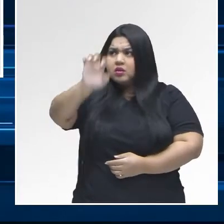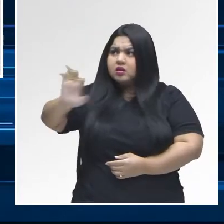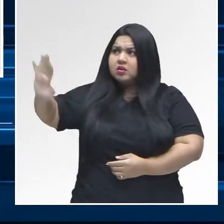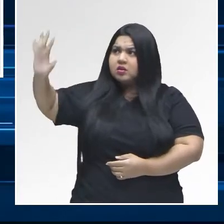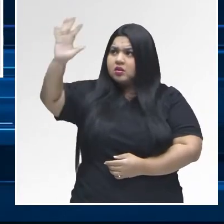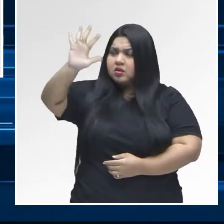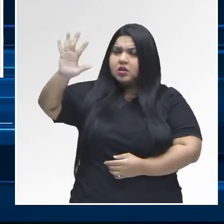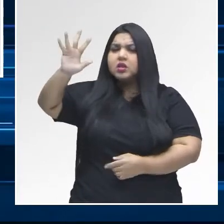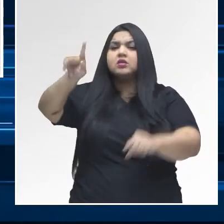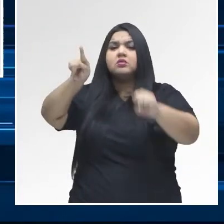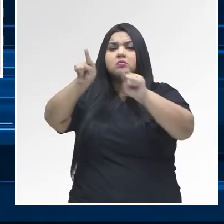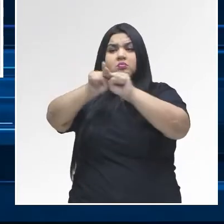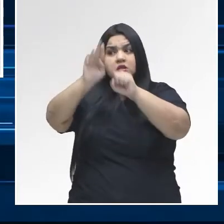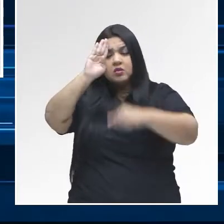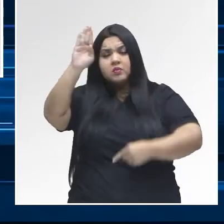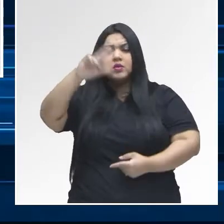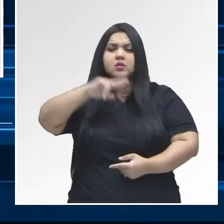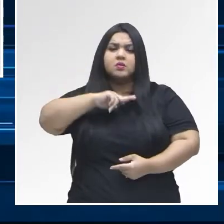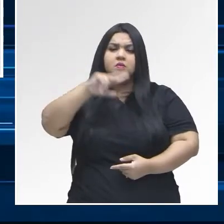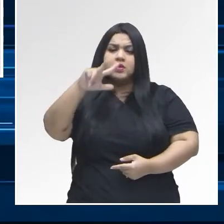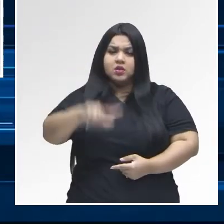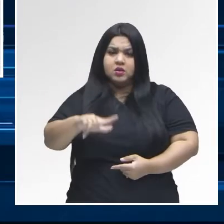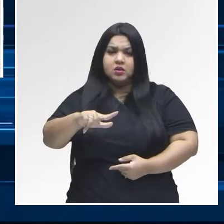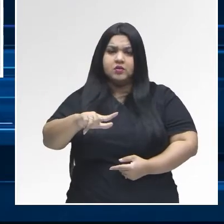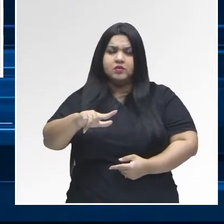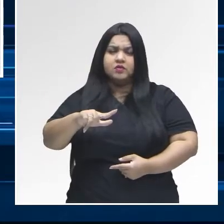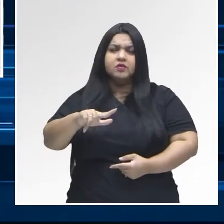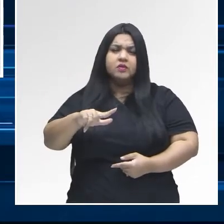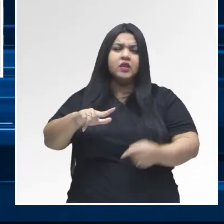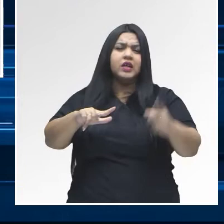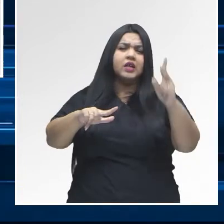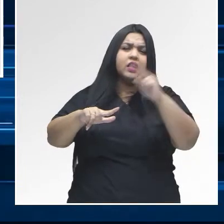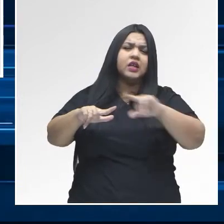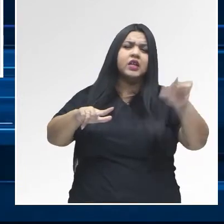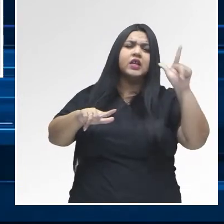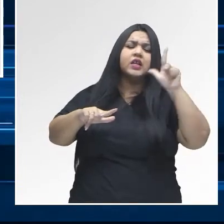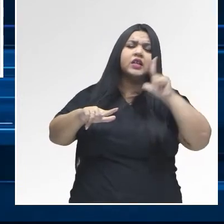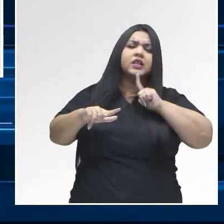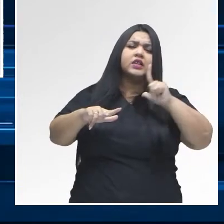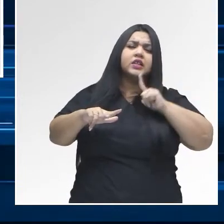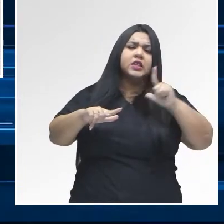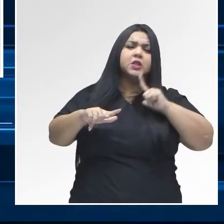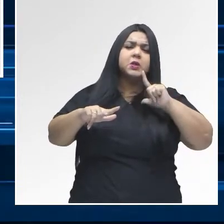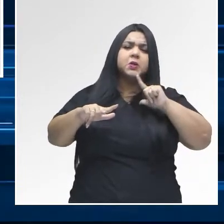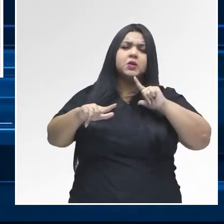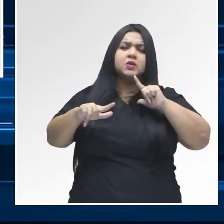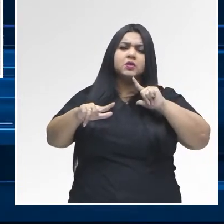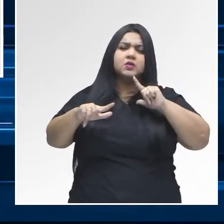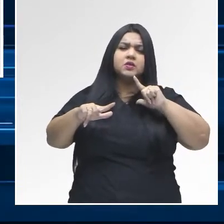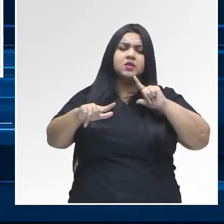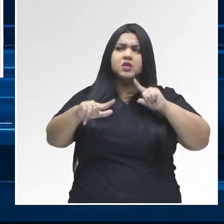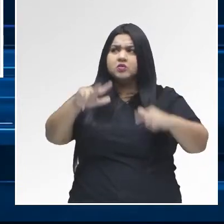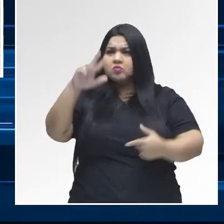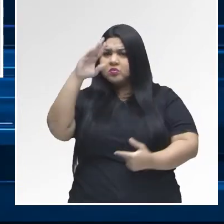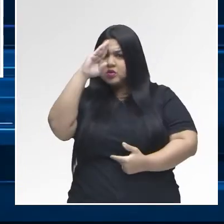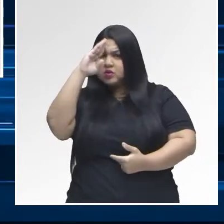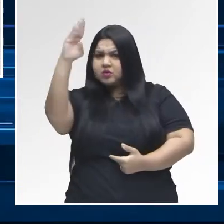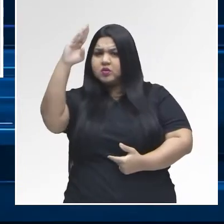os portugueses vão ganhar uma certa hegemonia, vão despontar como os